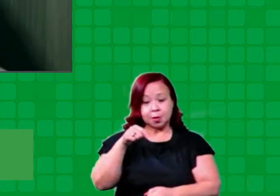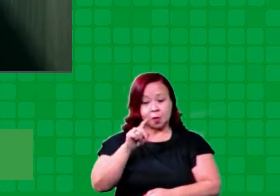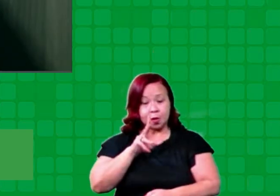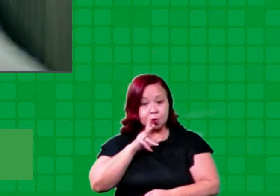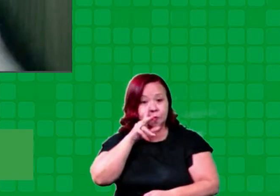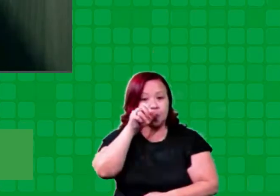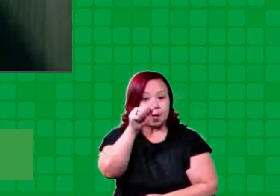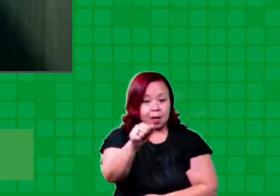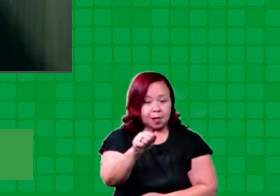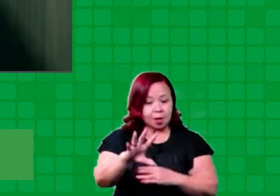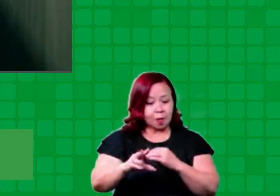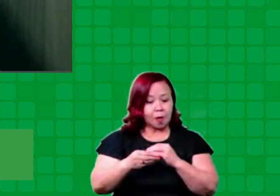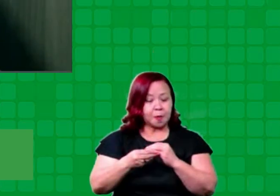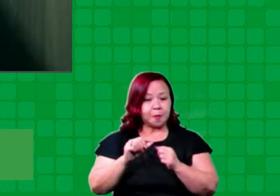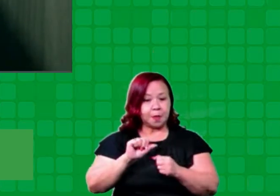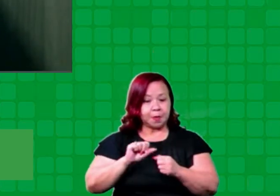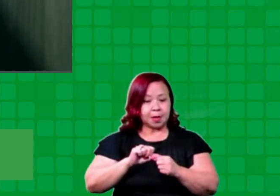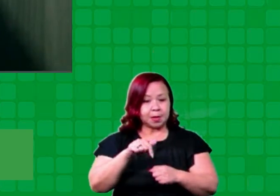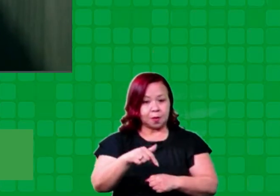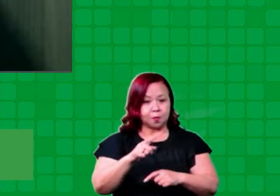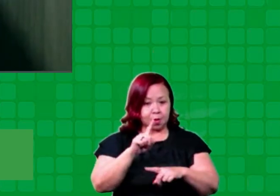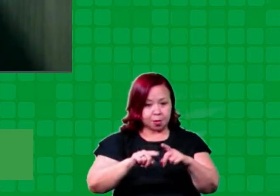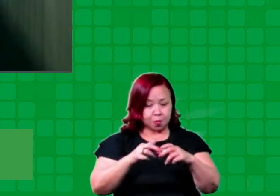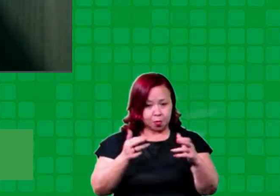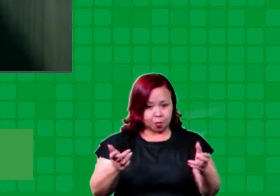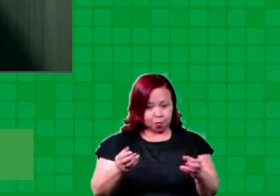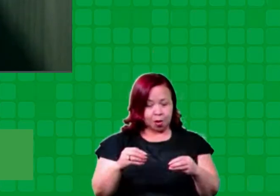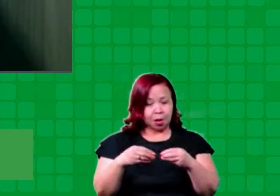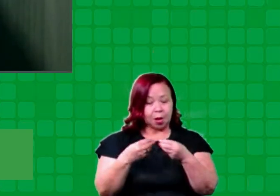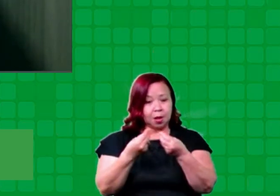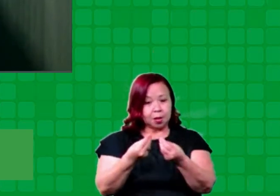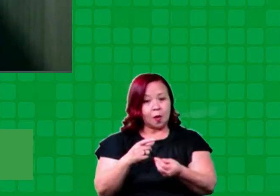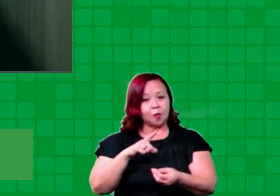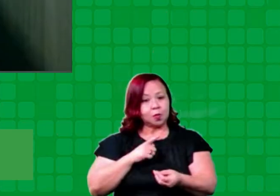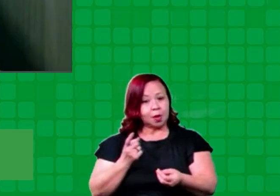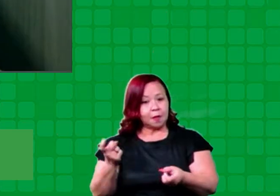isso mostrando, né, o retorno que é dado para a instituição, o tanto que isso